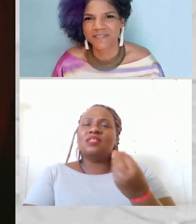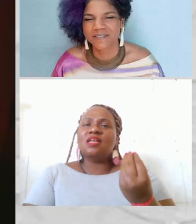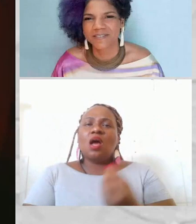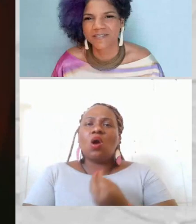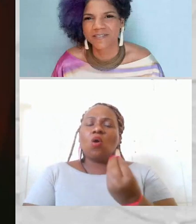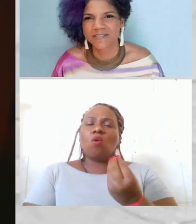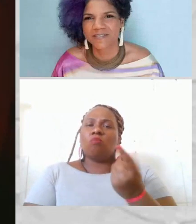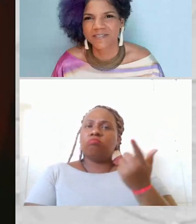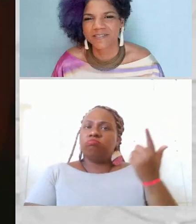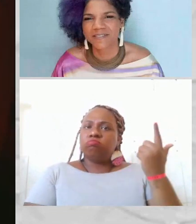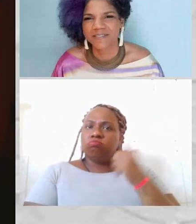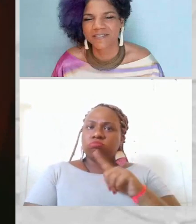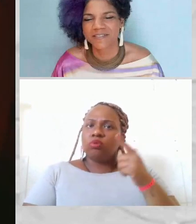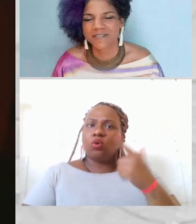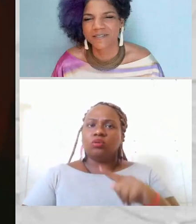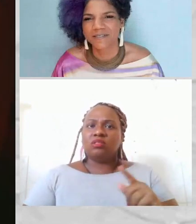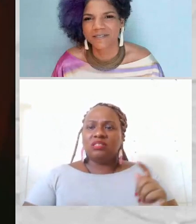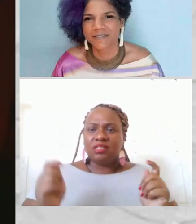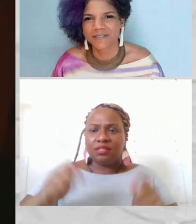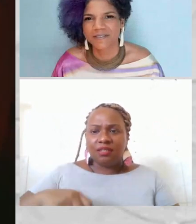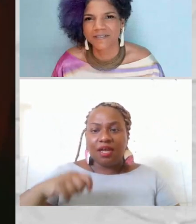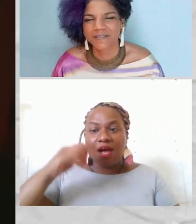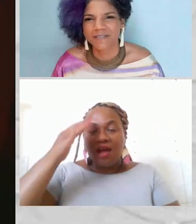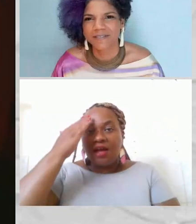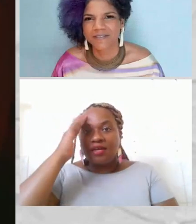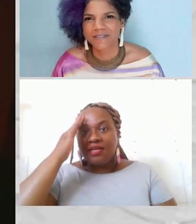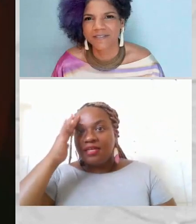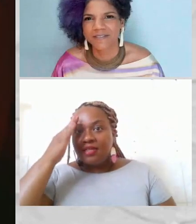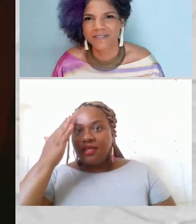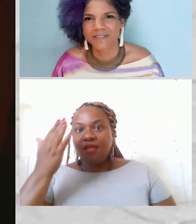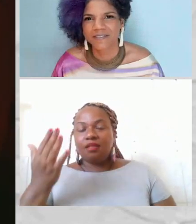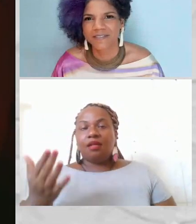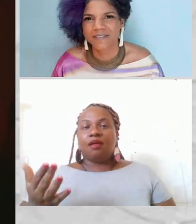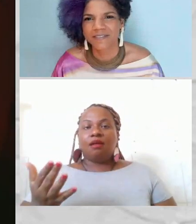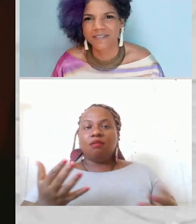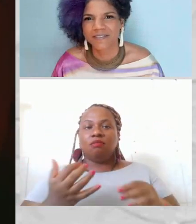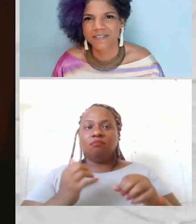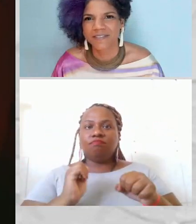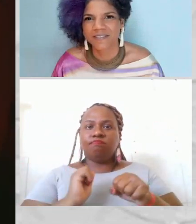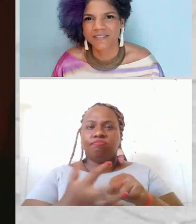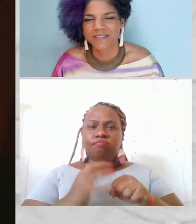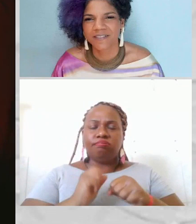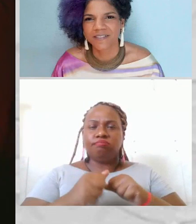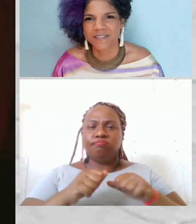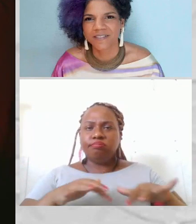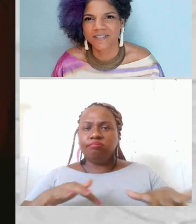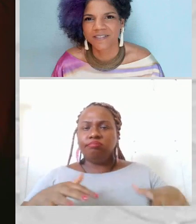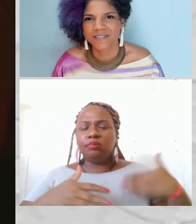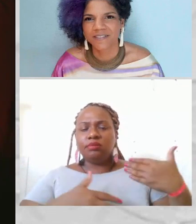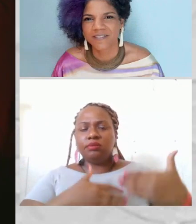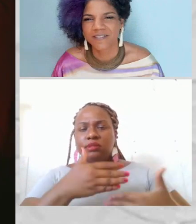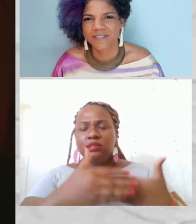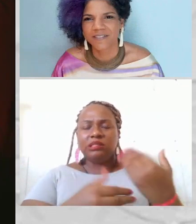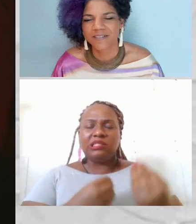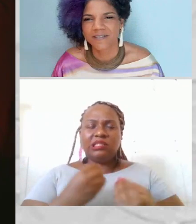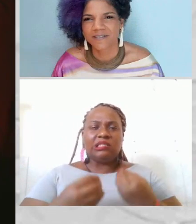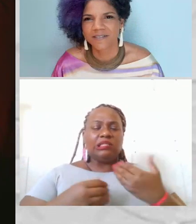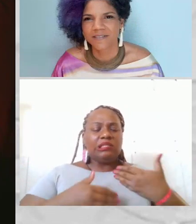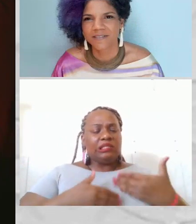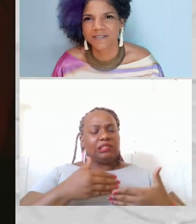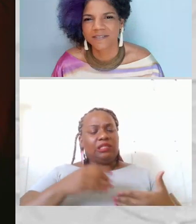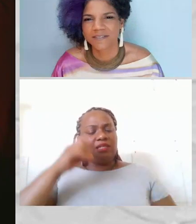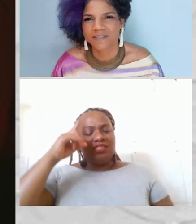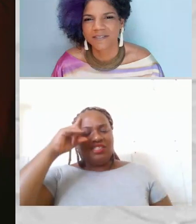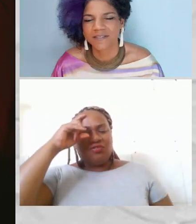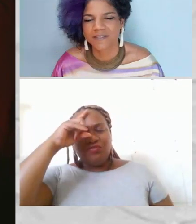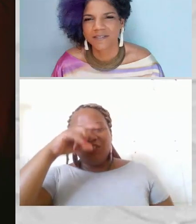tem conseguido entender nesse momento, nessa pandemia, com todo o processo que foi, com todas as dificuldades? Até